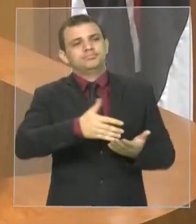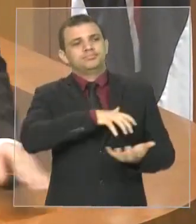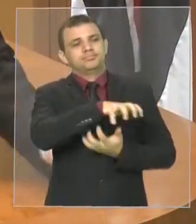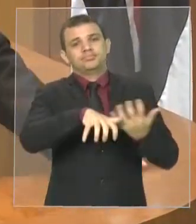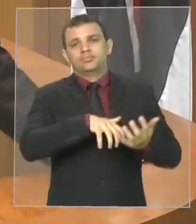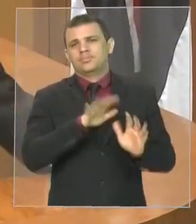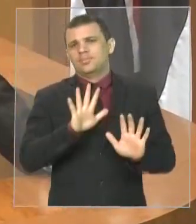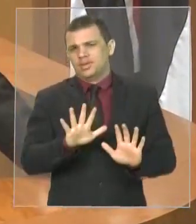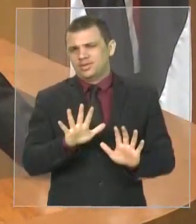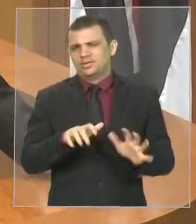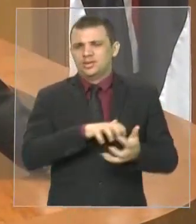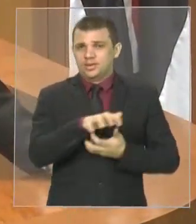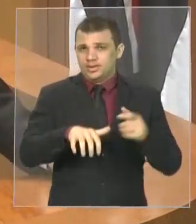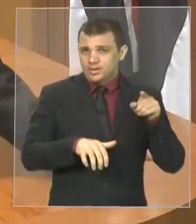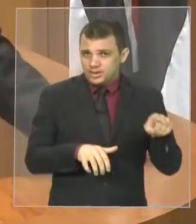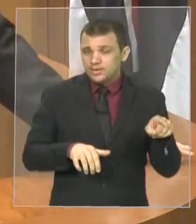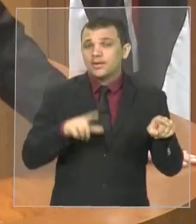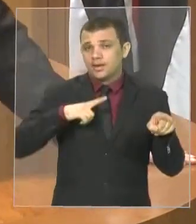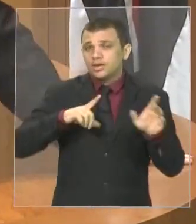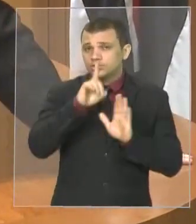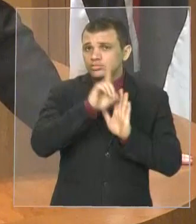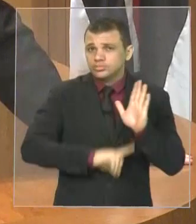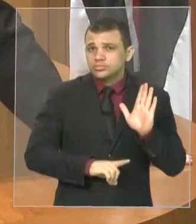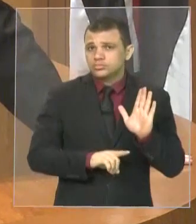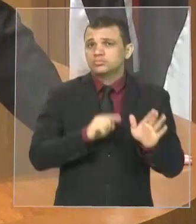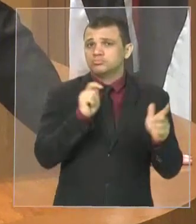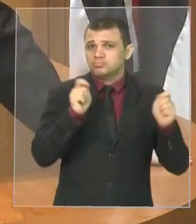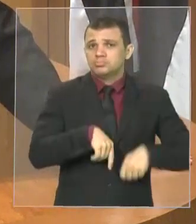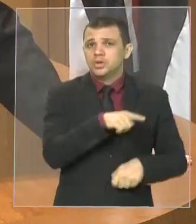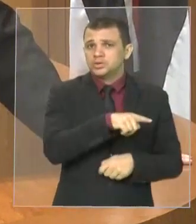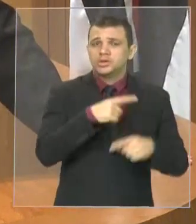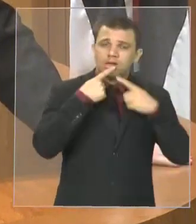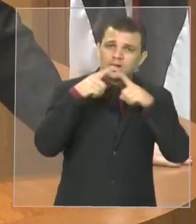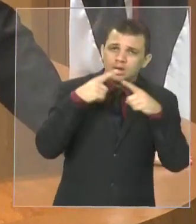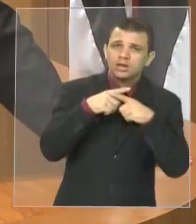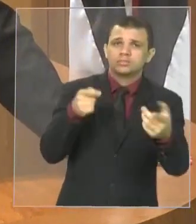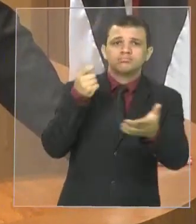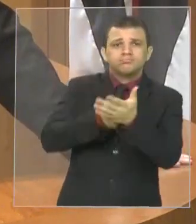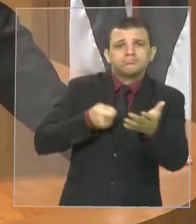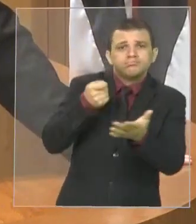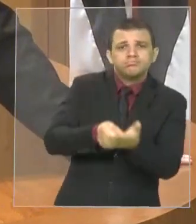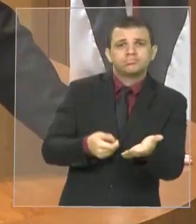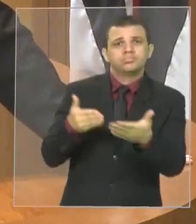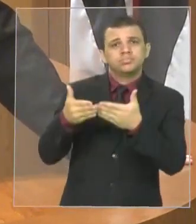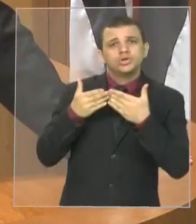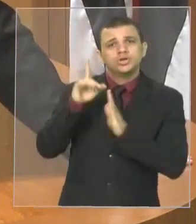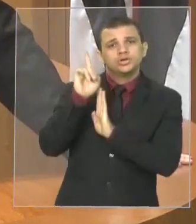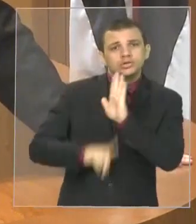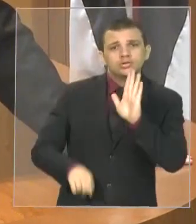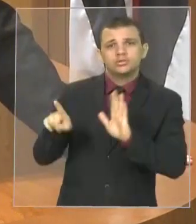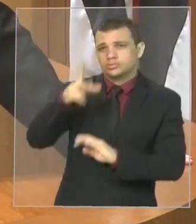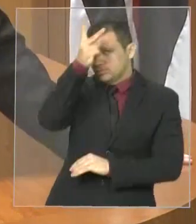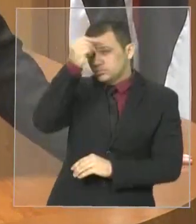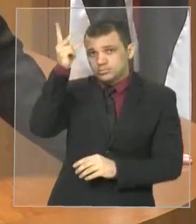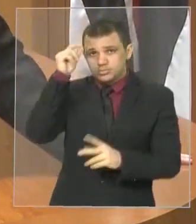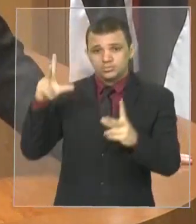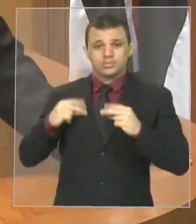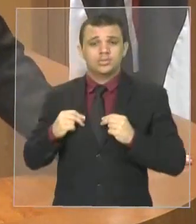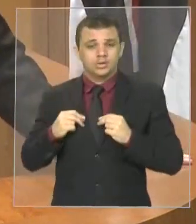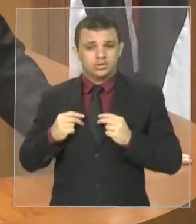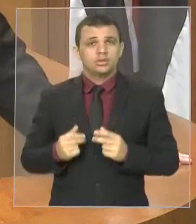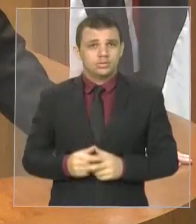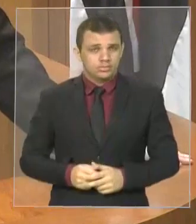é do que reivindicar justamente os direitos que não estão sendo assegurados pela Prefeitura de São Luís, acabam